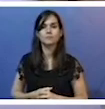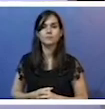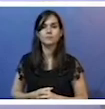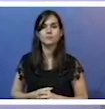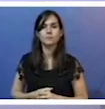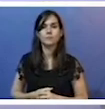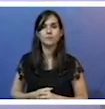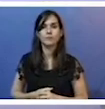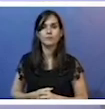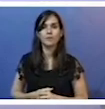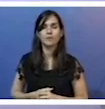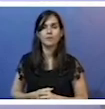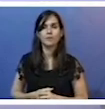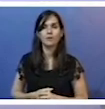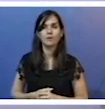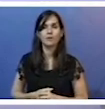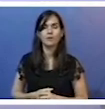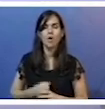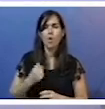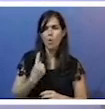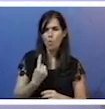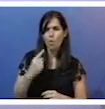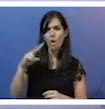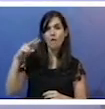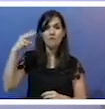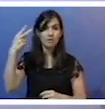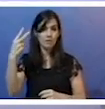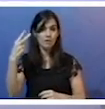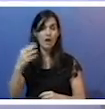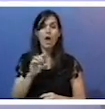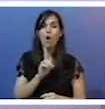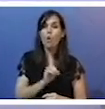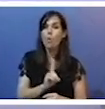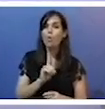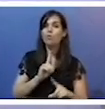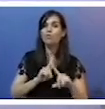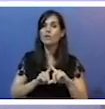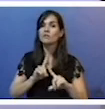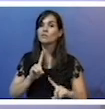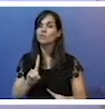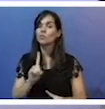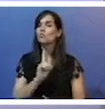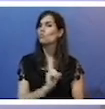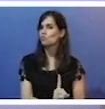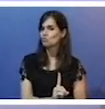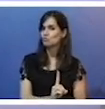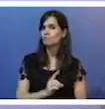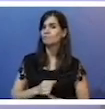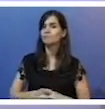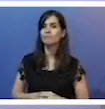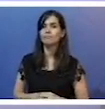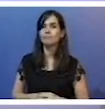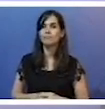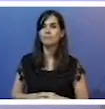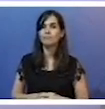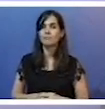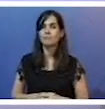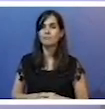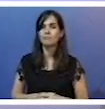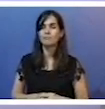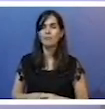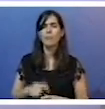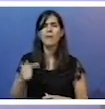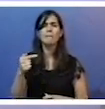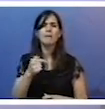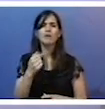bom então aqui ó um elevado ao quadrado é um X1 que dá um e aqui eu